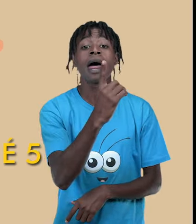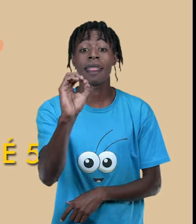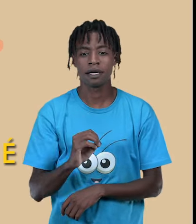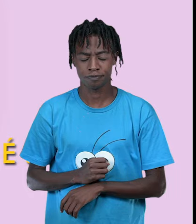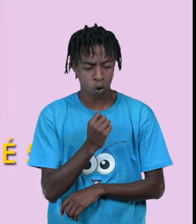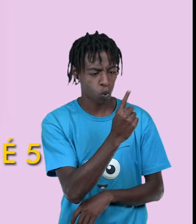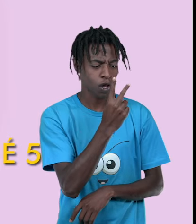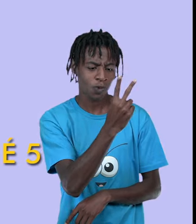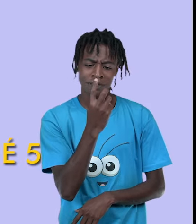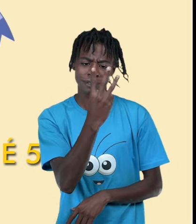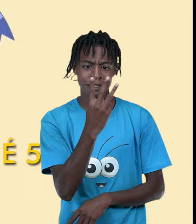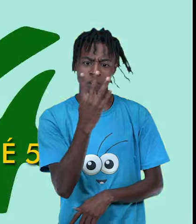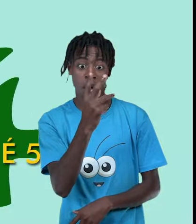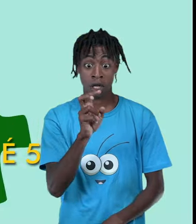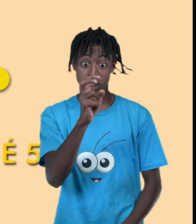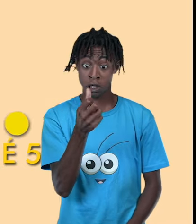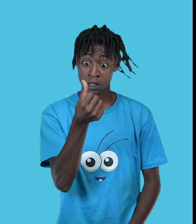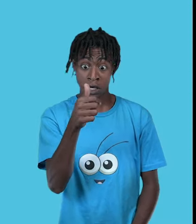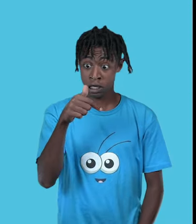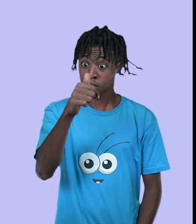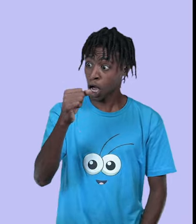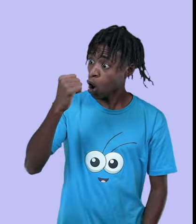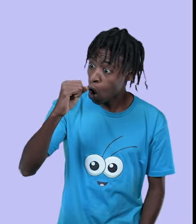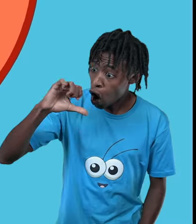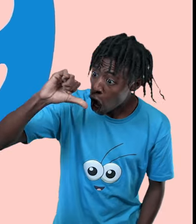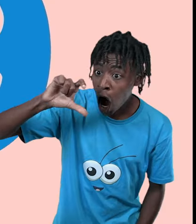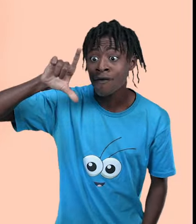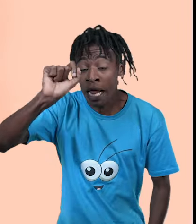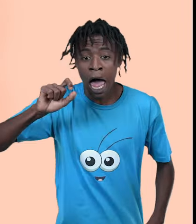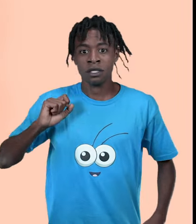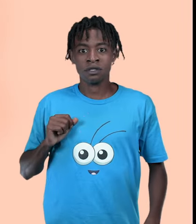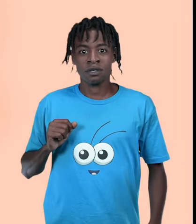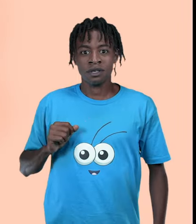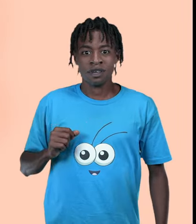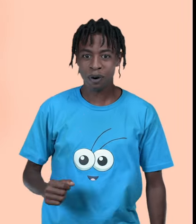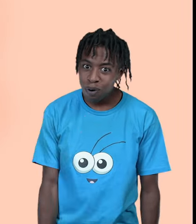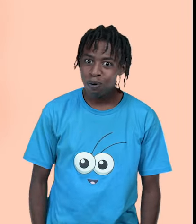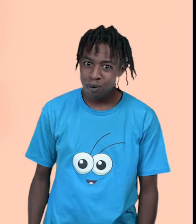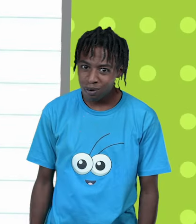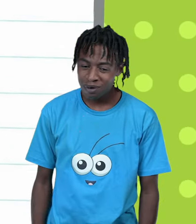Mariana conta 10 É mais 11, é 13, é 4, é 5, é 6, é 7, é 8, é 9, é 10